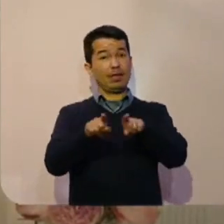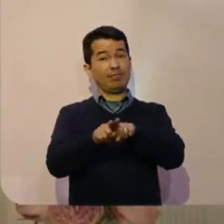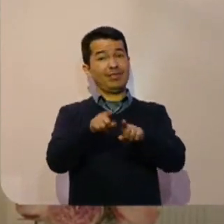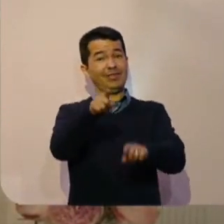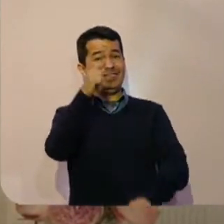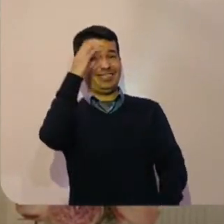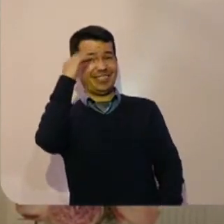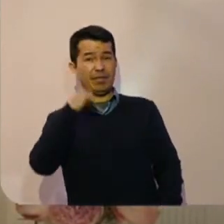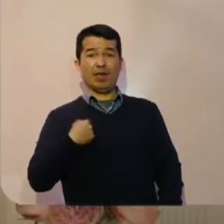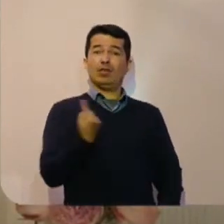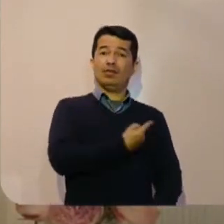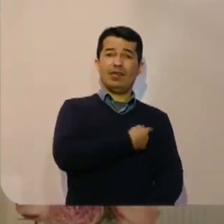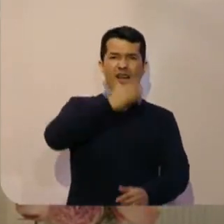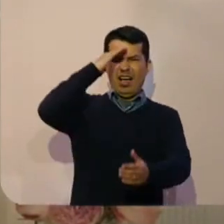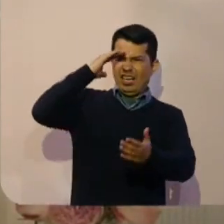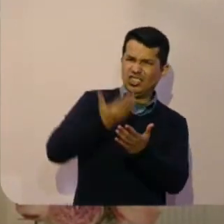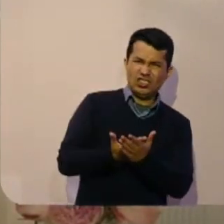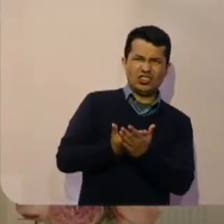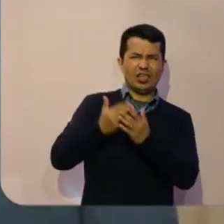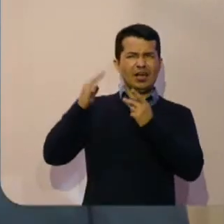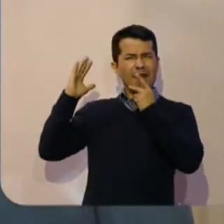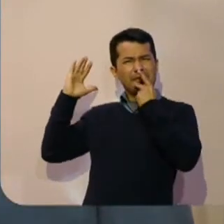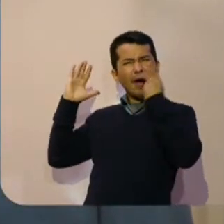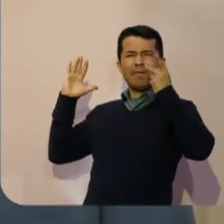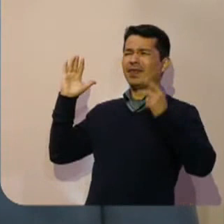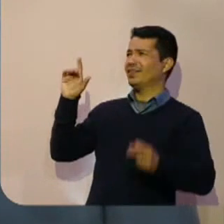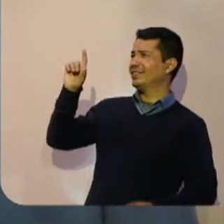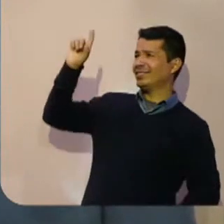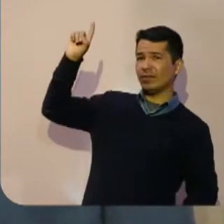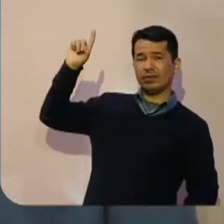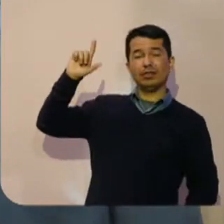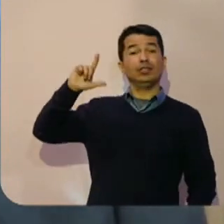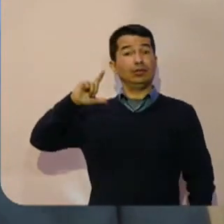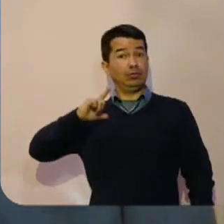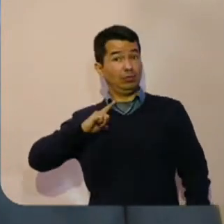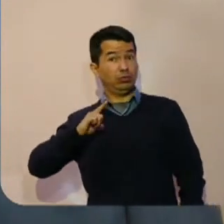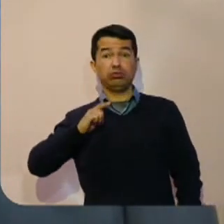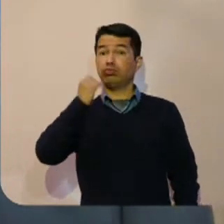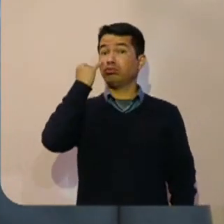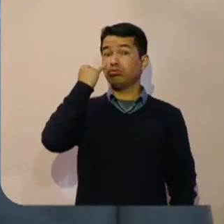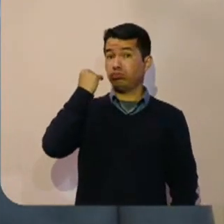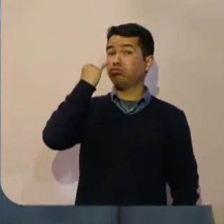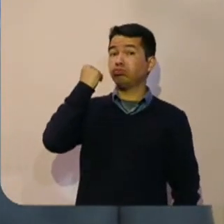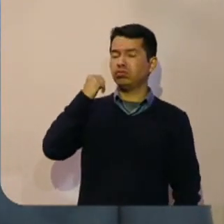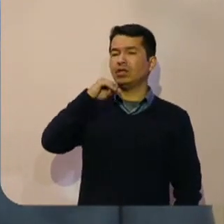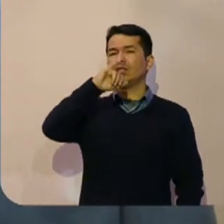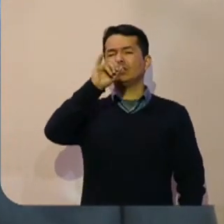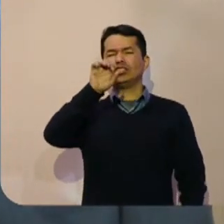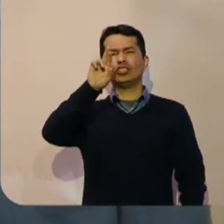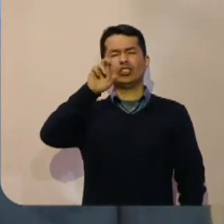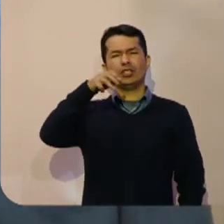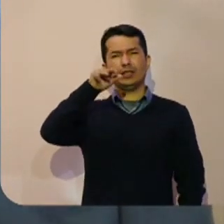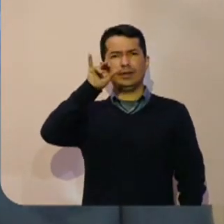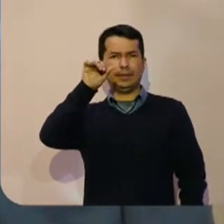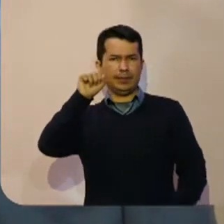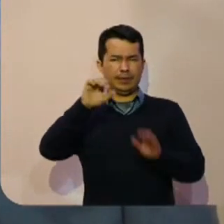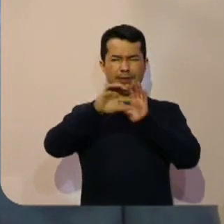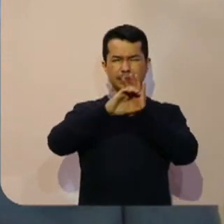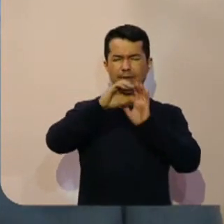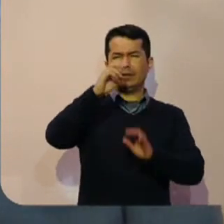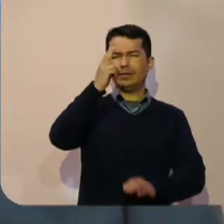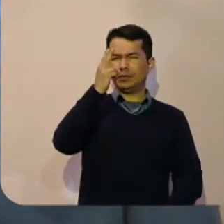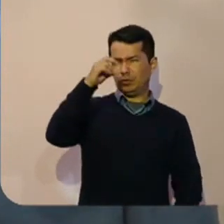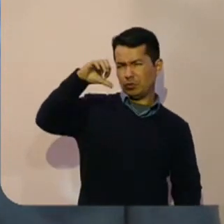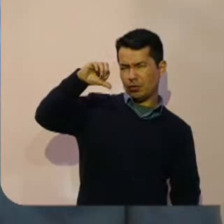sua promessa. E a promessa dele é essa. Lá em Jeremias 29:11, só eu conheço os planos que tenho para